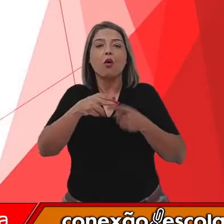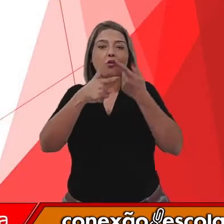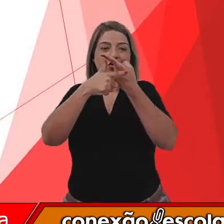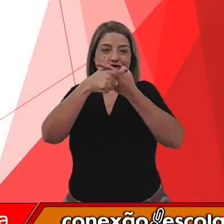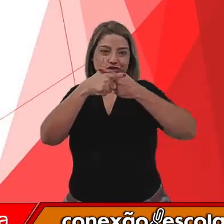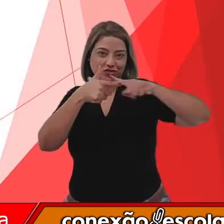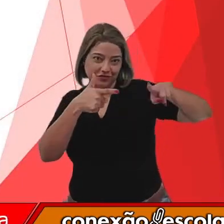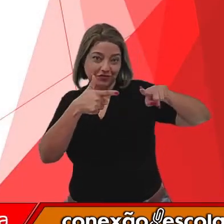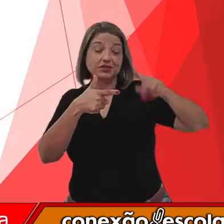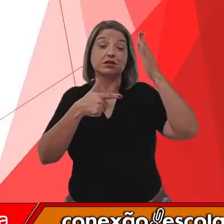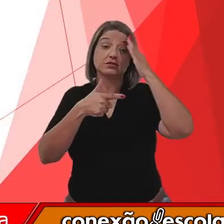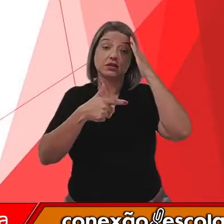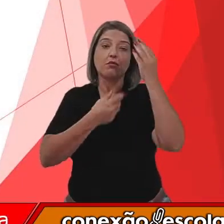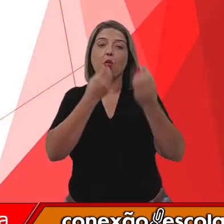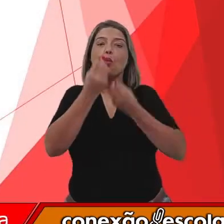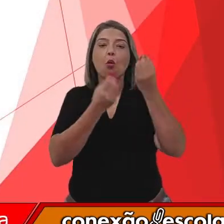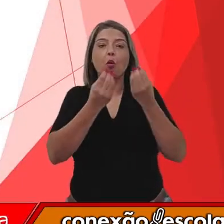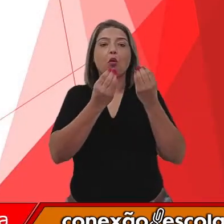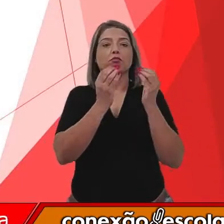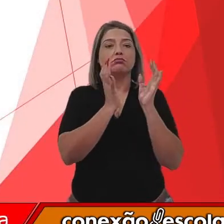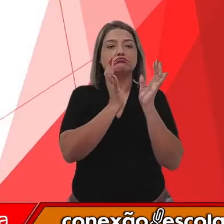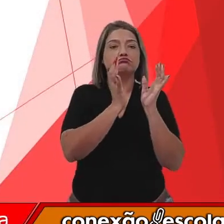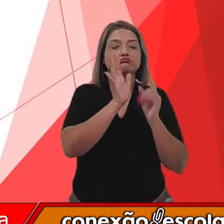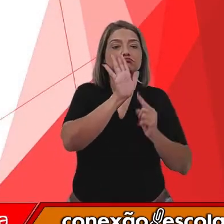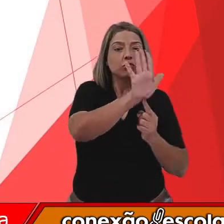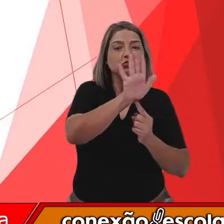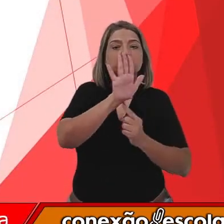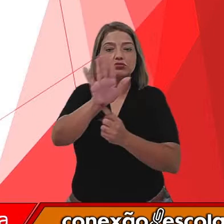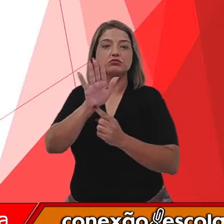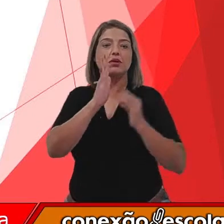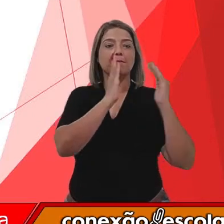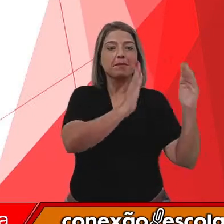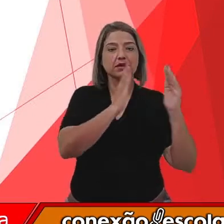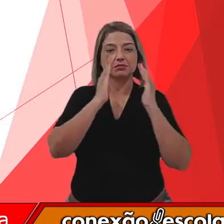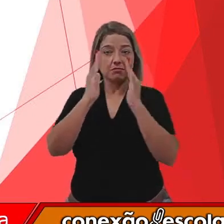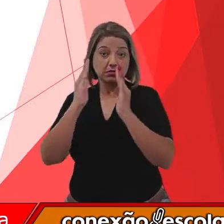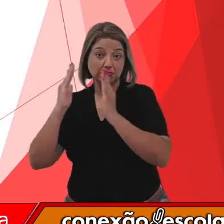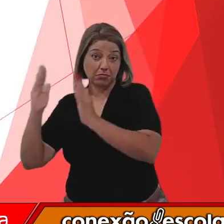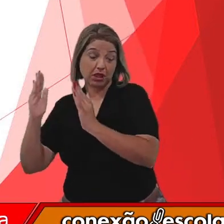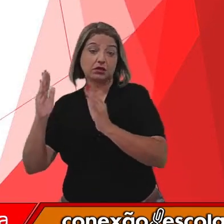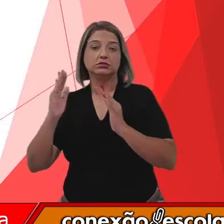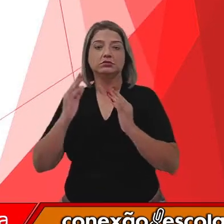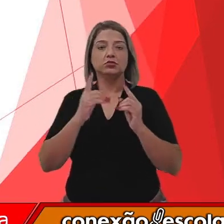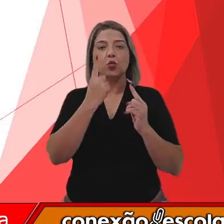de um todo, ou partes de vários todos.